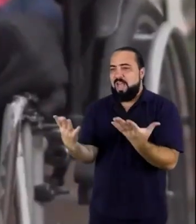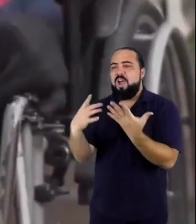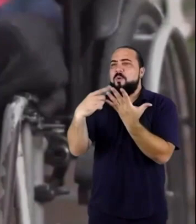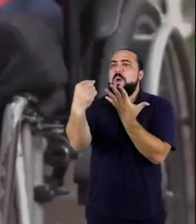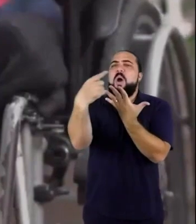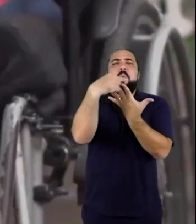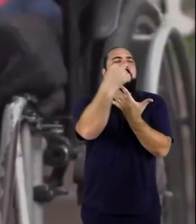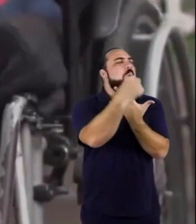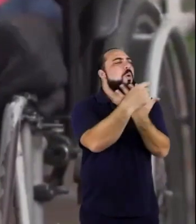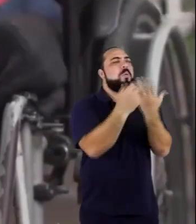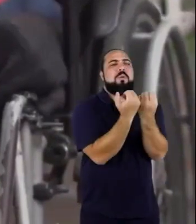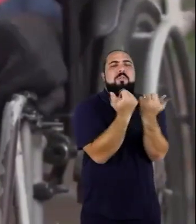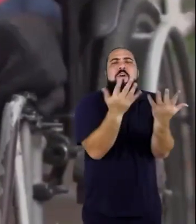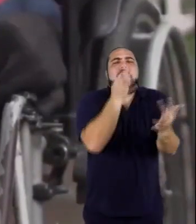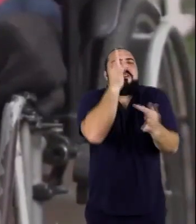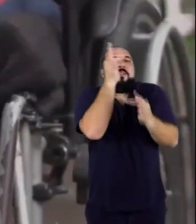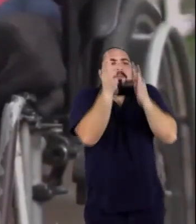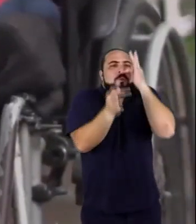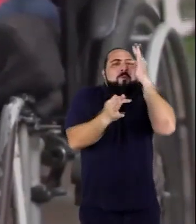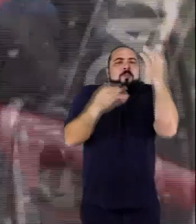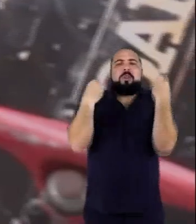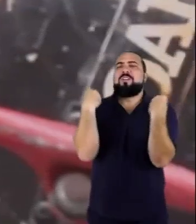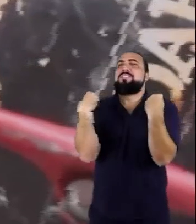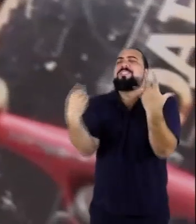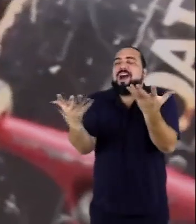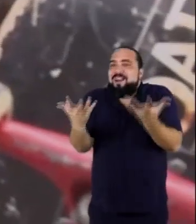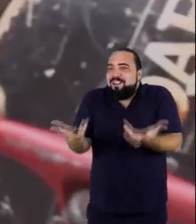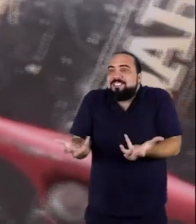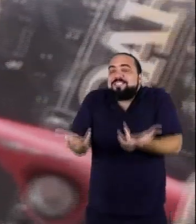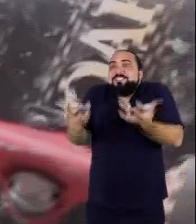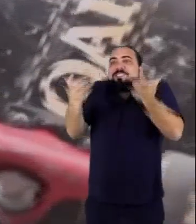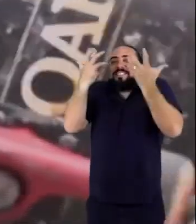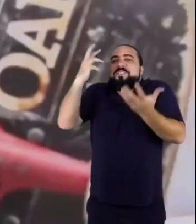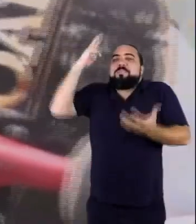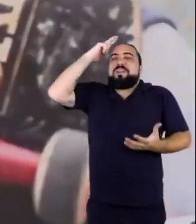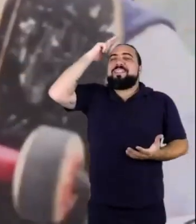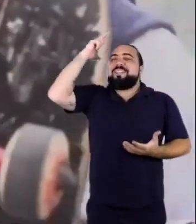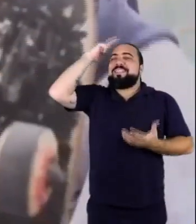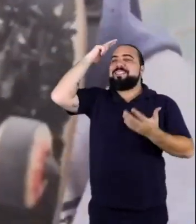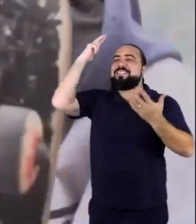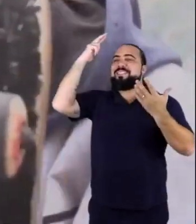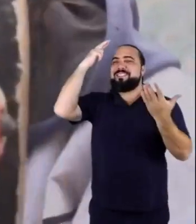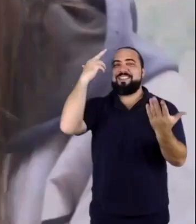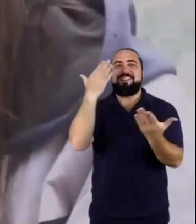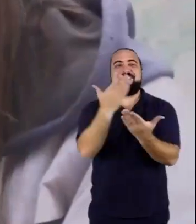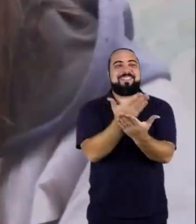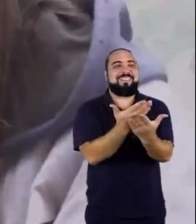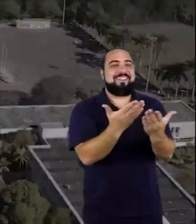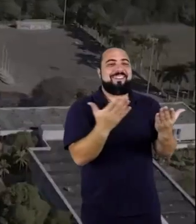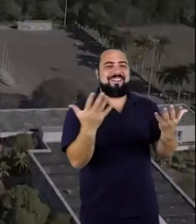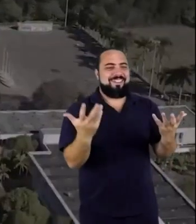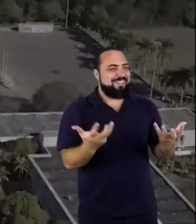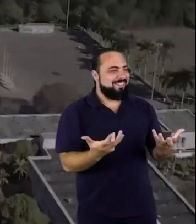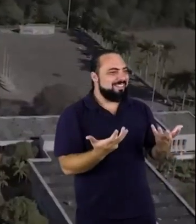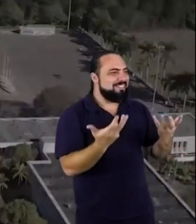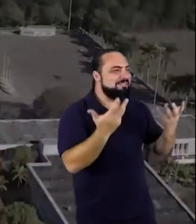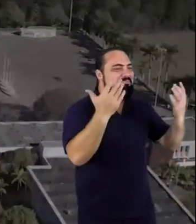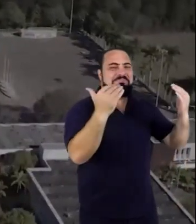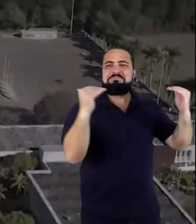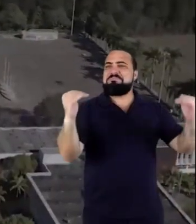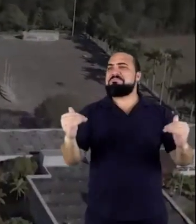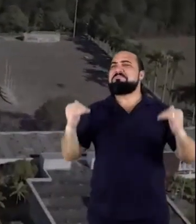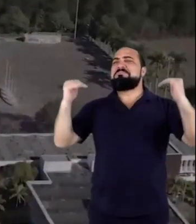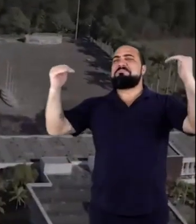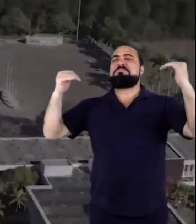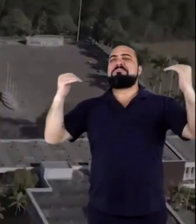temos Palmas temos flores aos Encantos da princesa Ela é